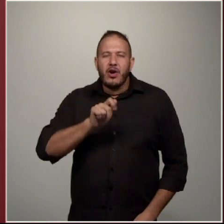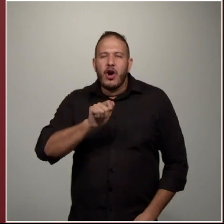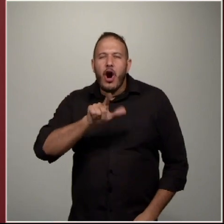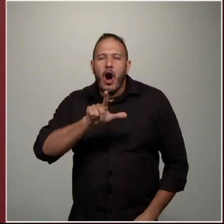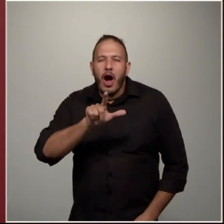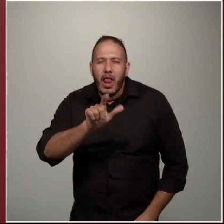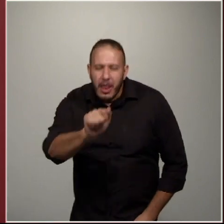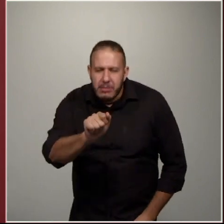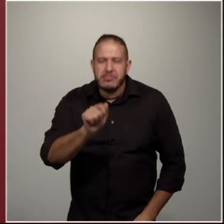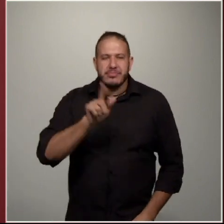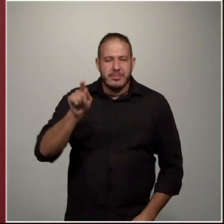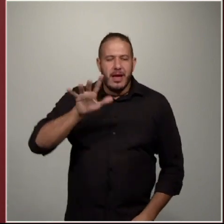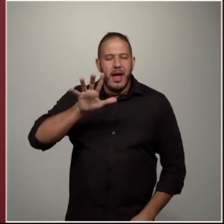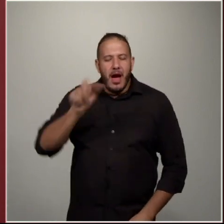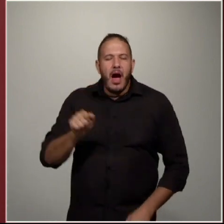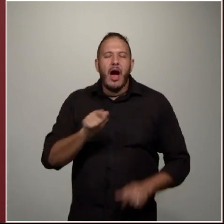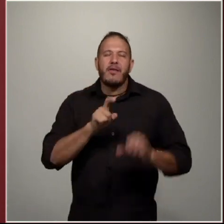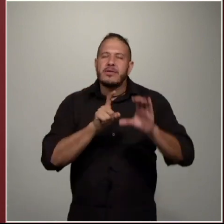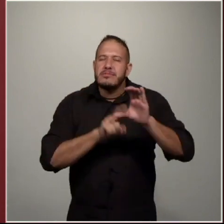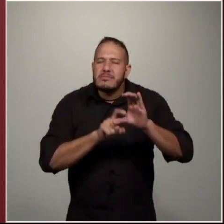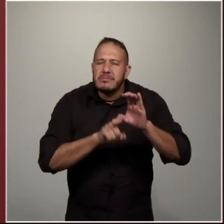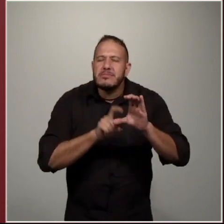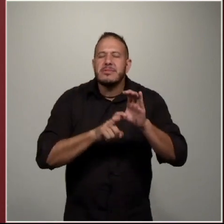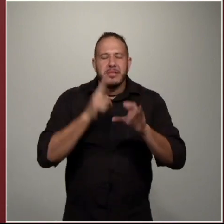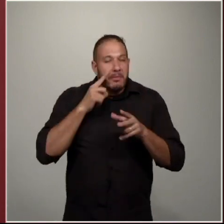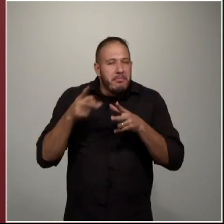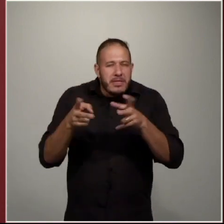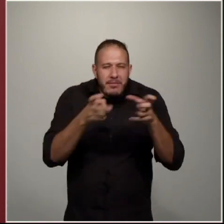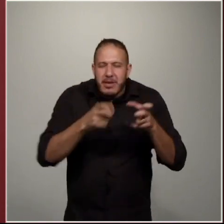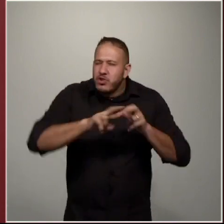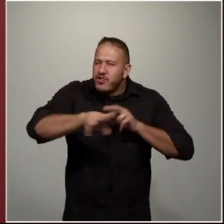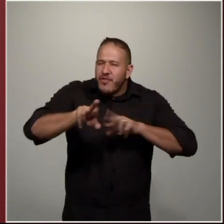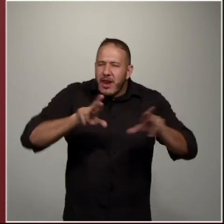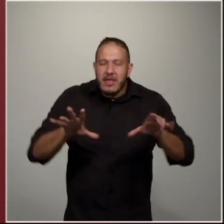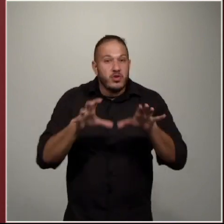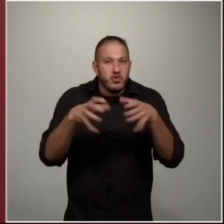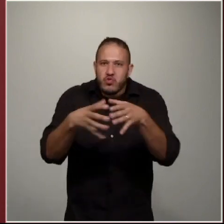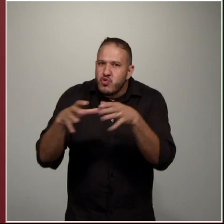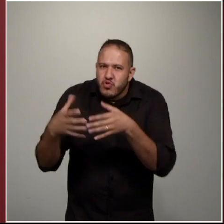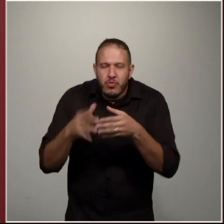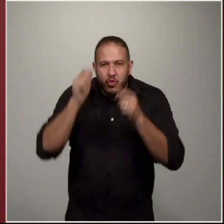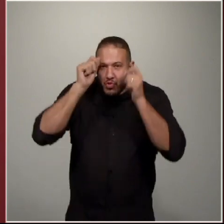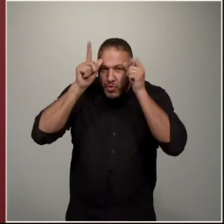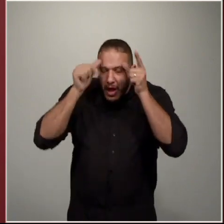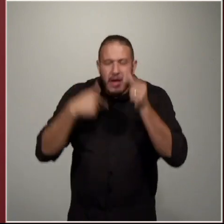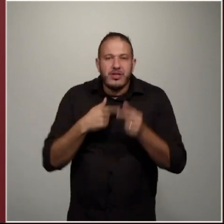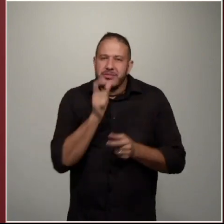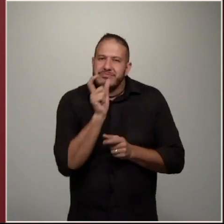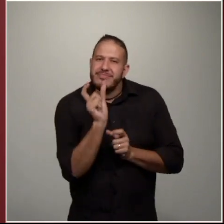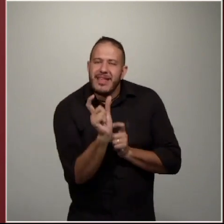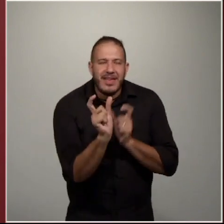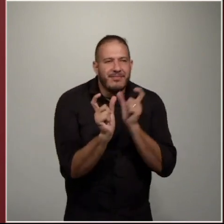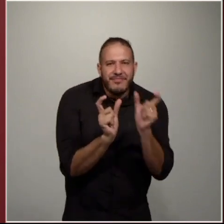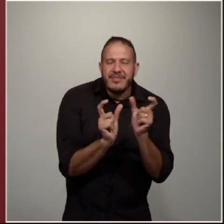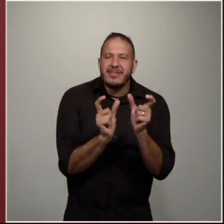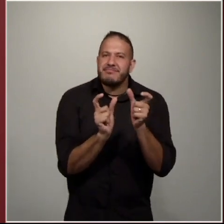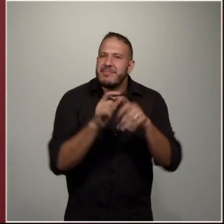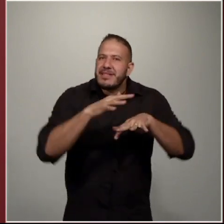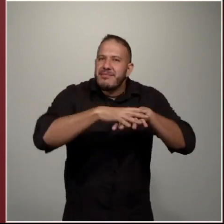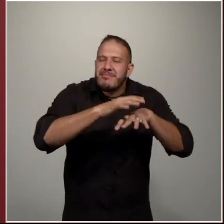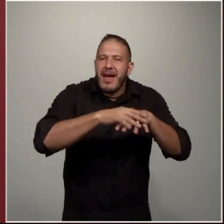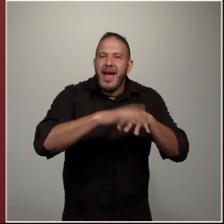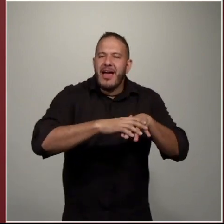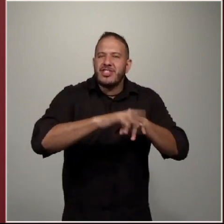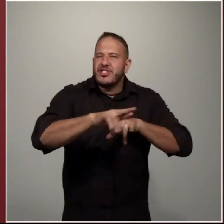diferente naquela diferentes grupos culturais tinha termos matemáticos e expressões matemáticas que